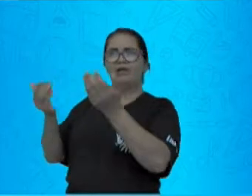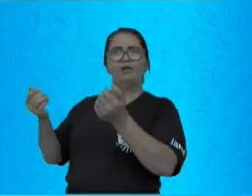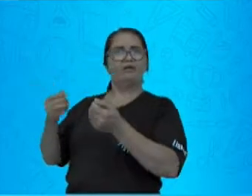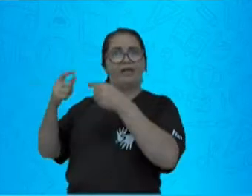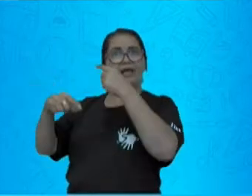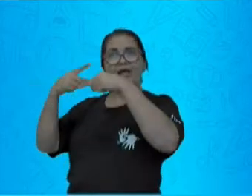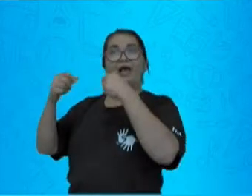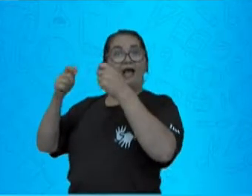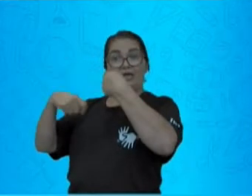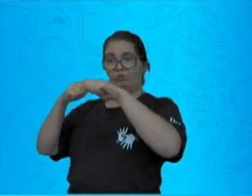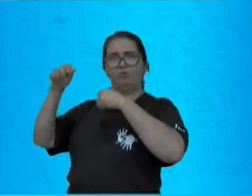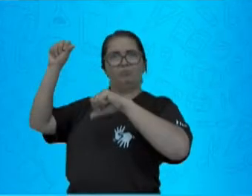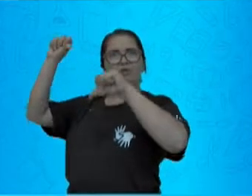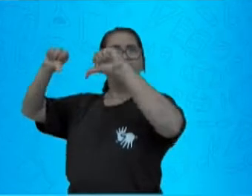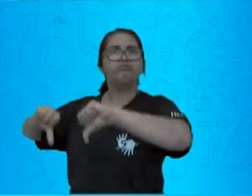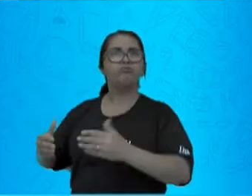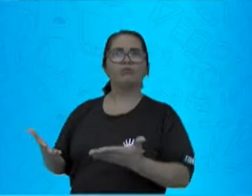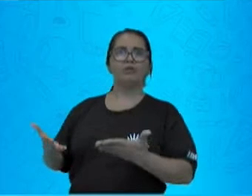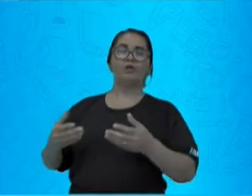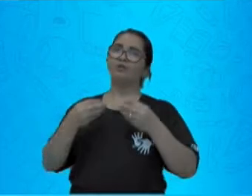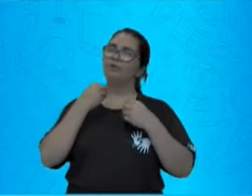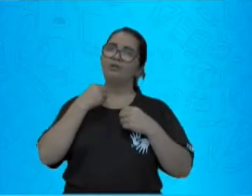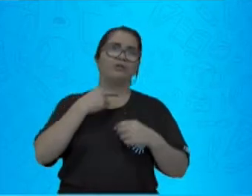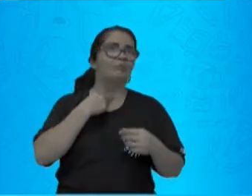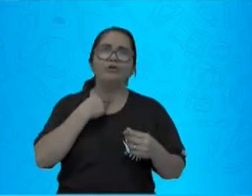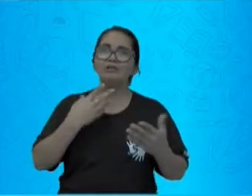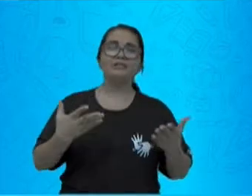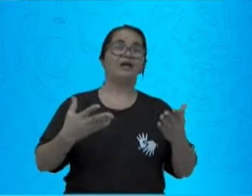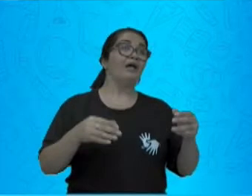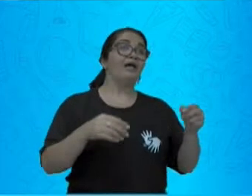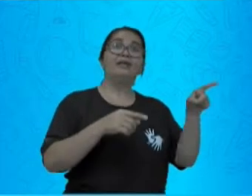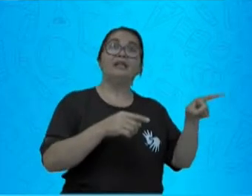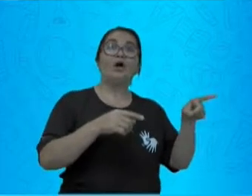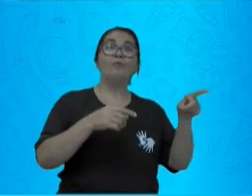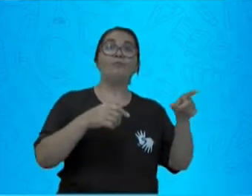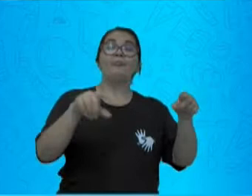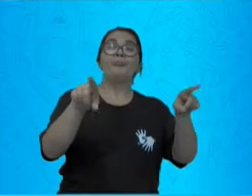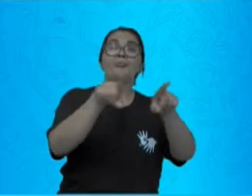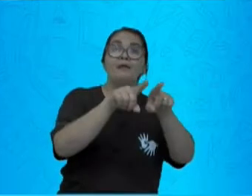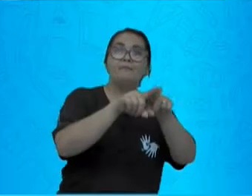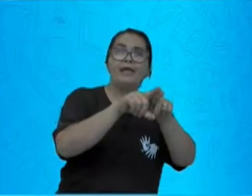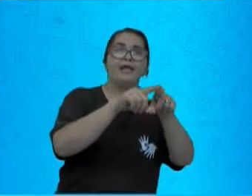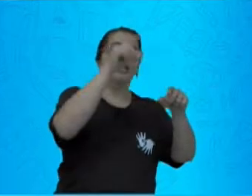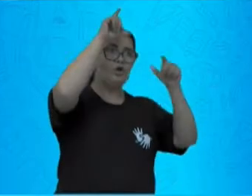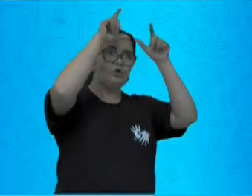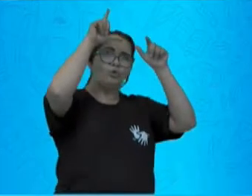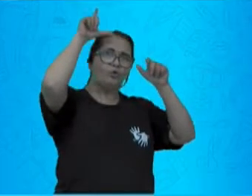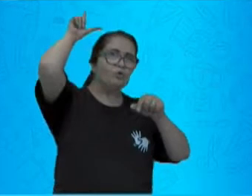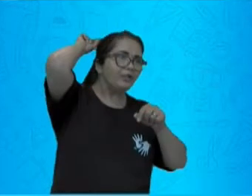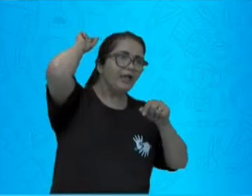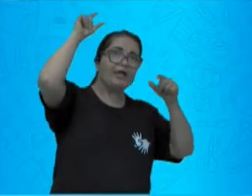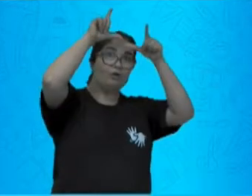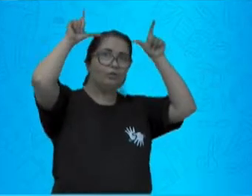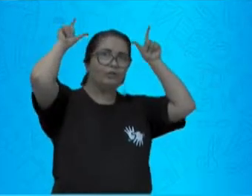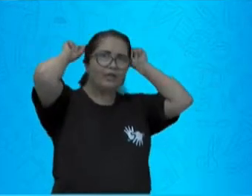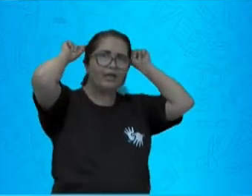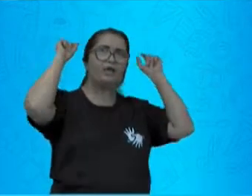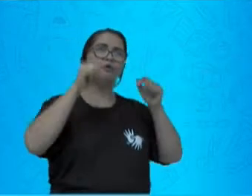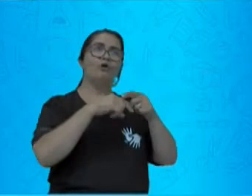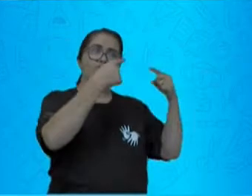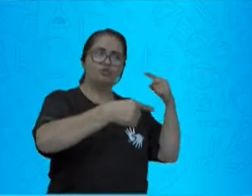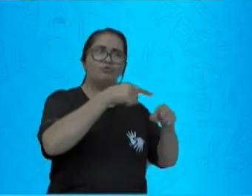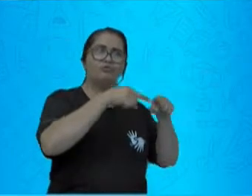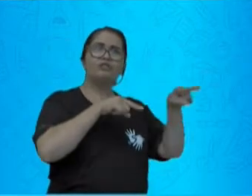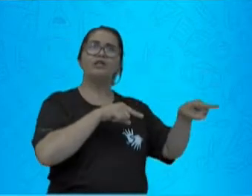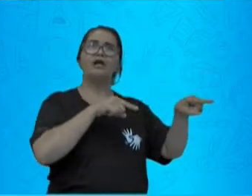monge Martinho Lutero, pedindo perdão à igreja e dizendo que aquelas teses eram mentirosas.